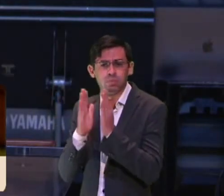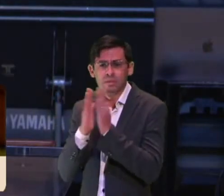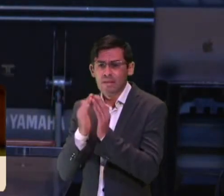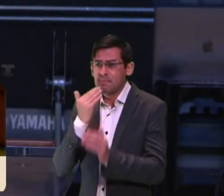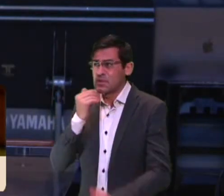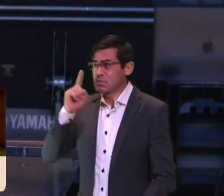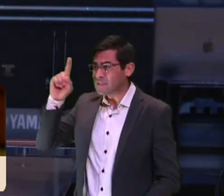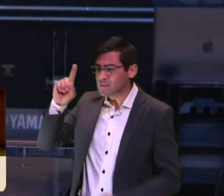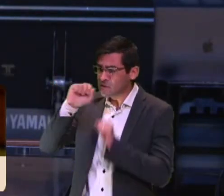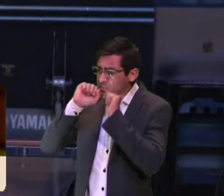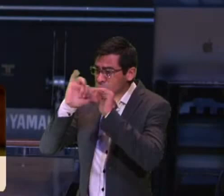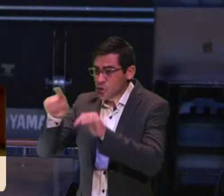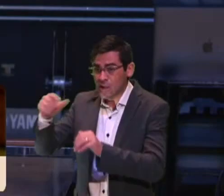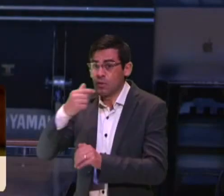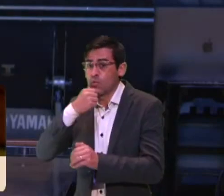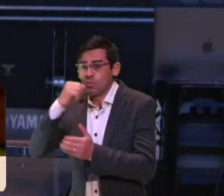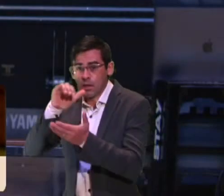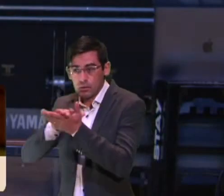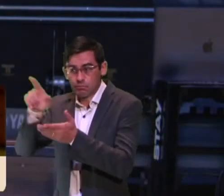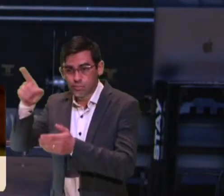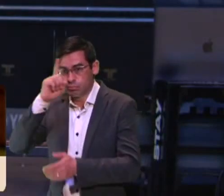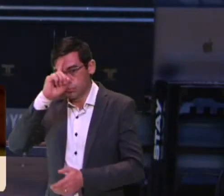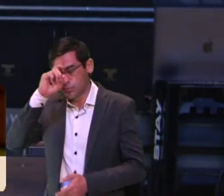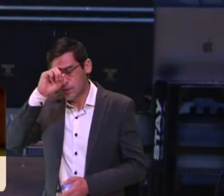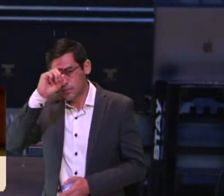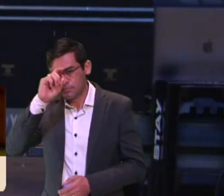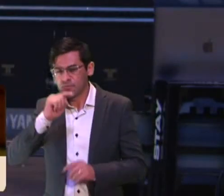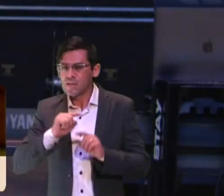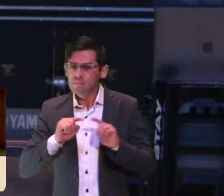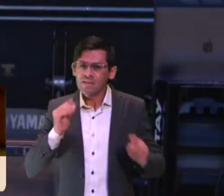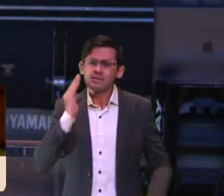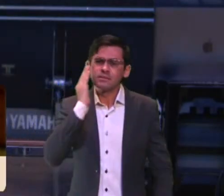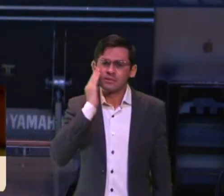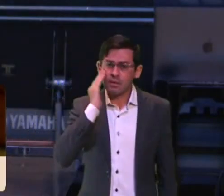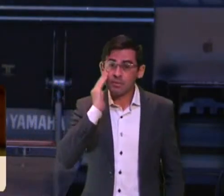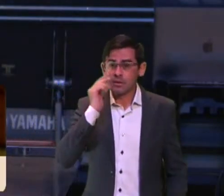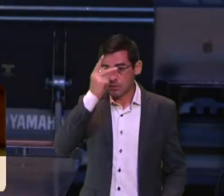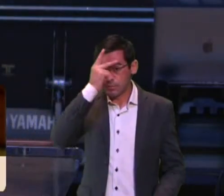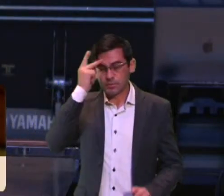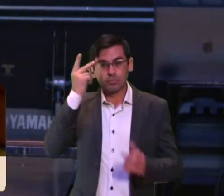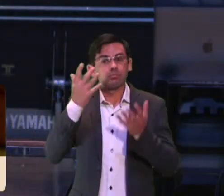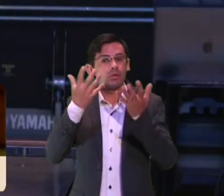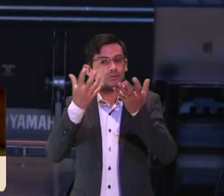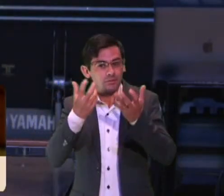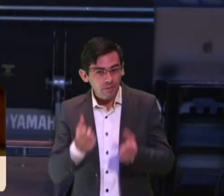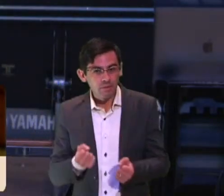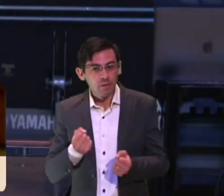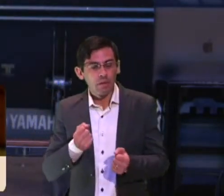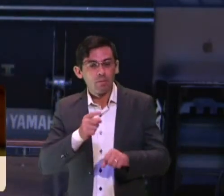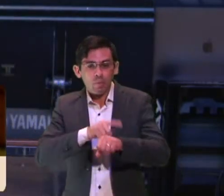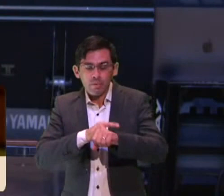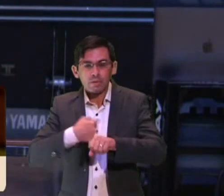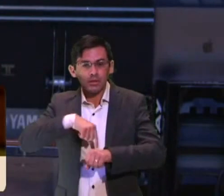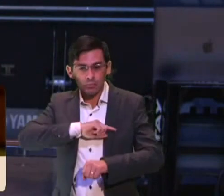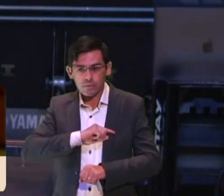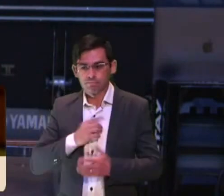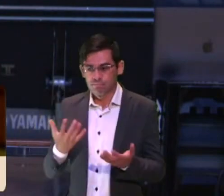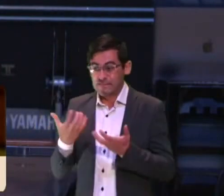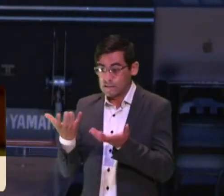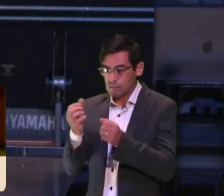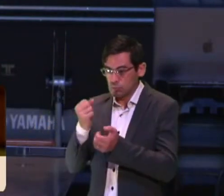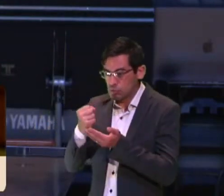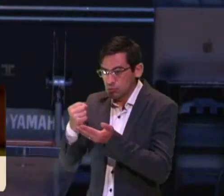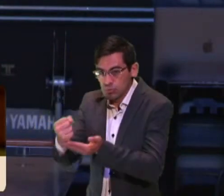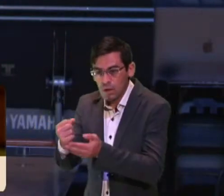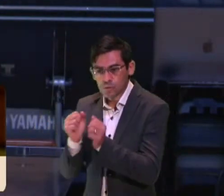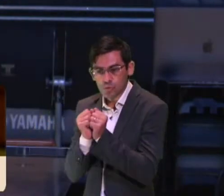pedindo pelo seu marido. E sabe, as pessoas, elas são receptíveis quando nós nos colocamos nesse lugar de